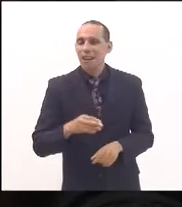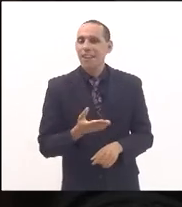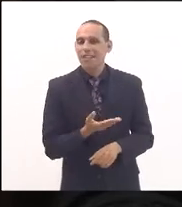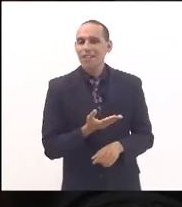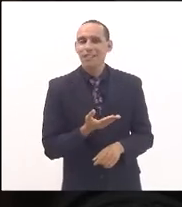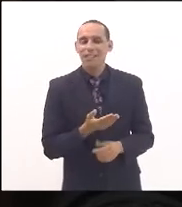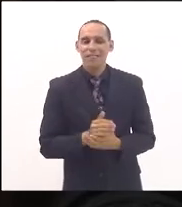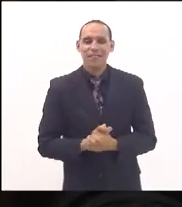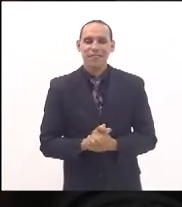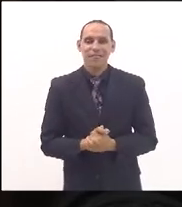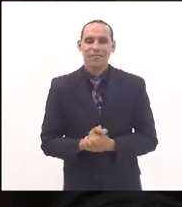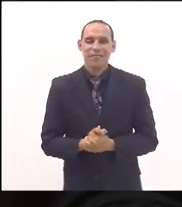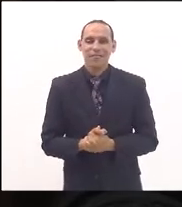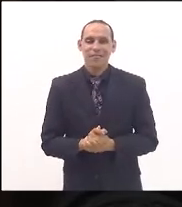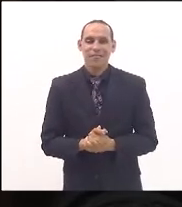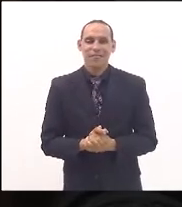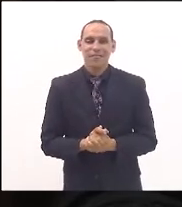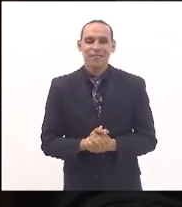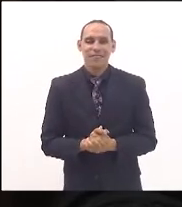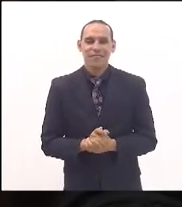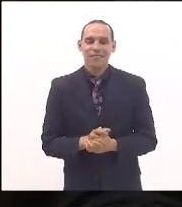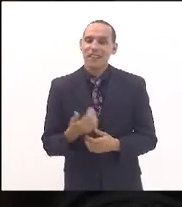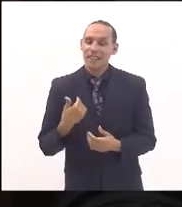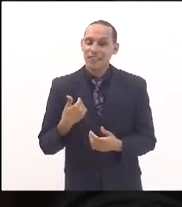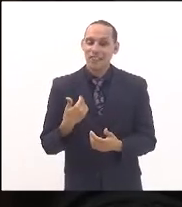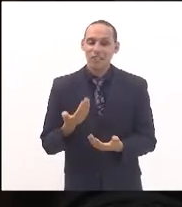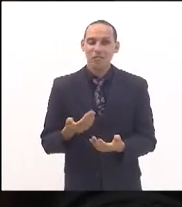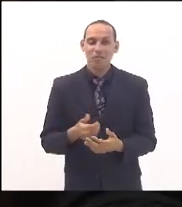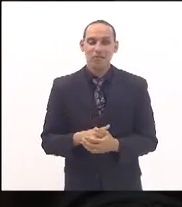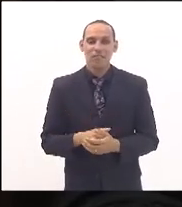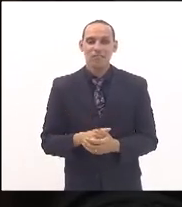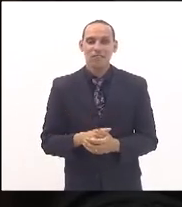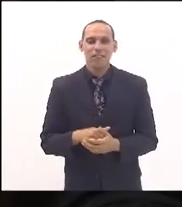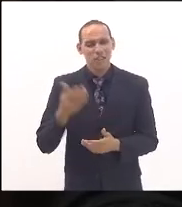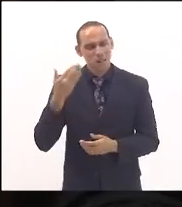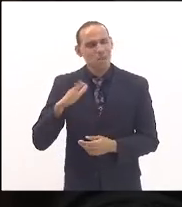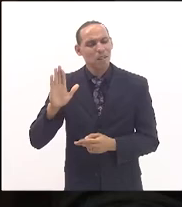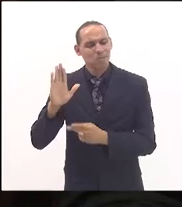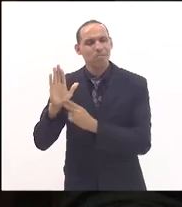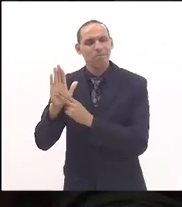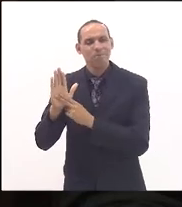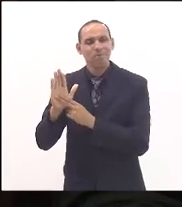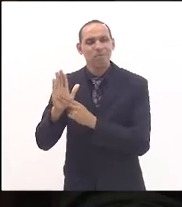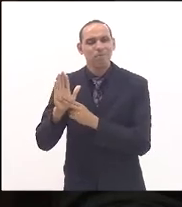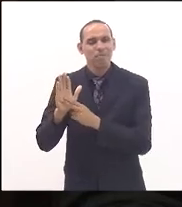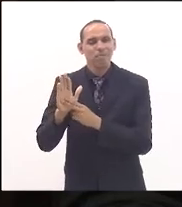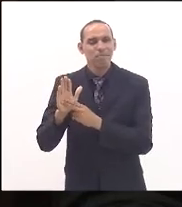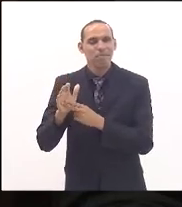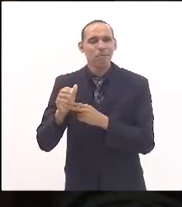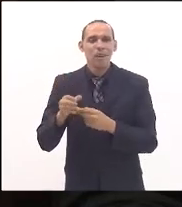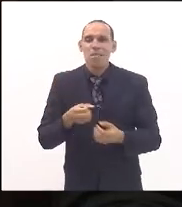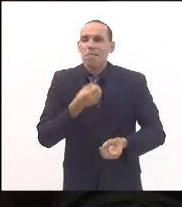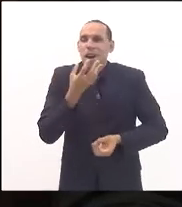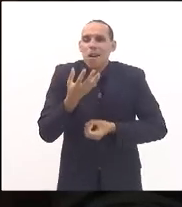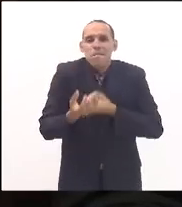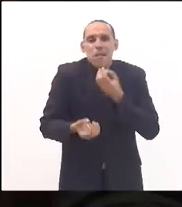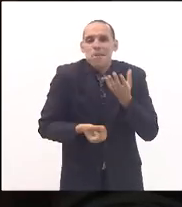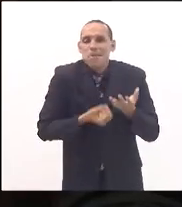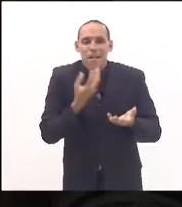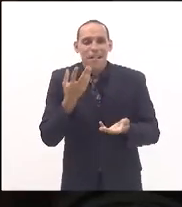Aguiar e eu confesso que não sei declamar